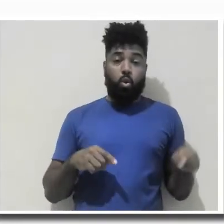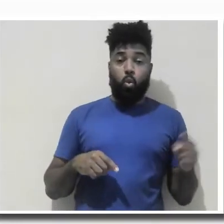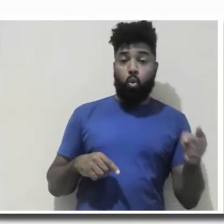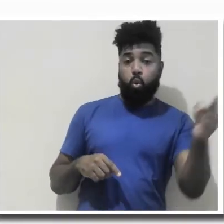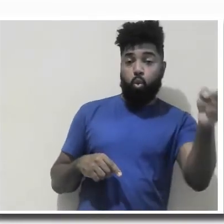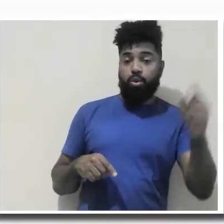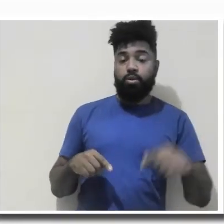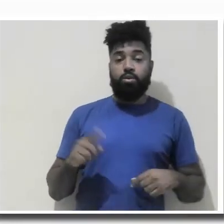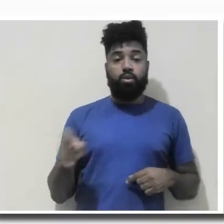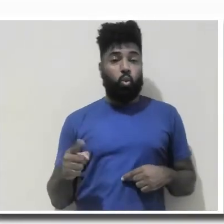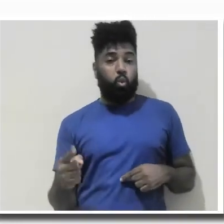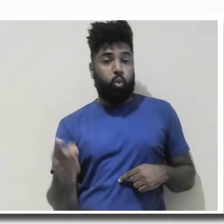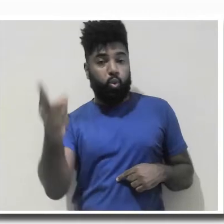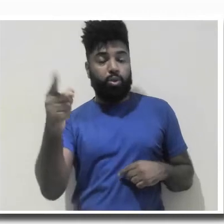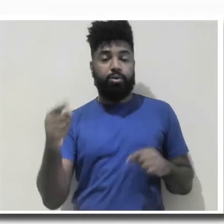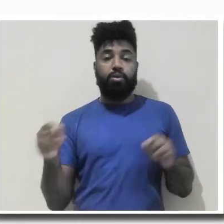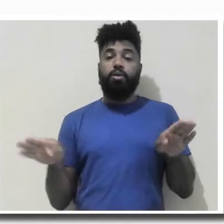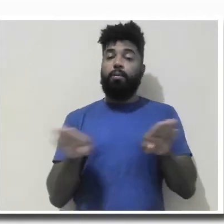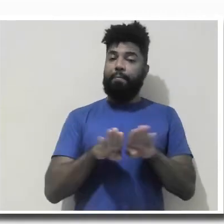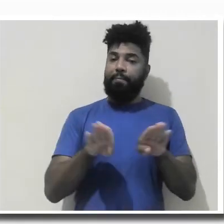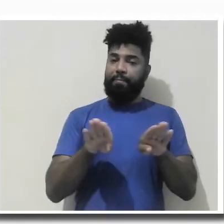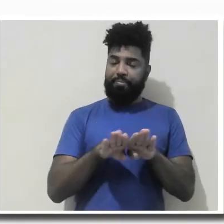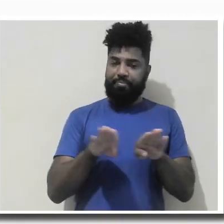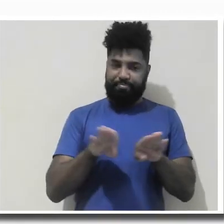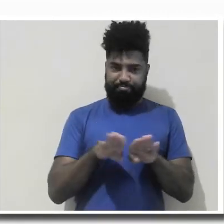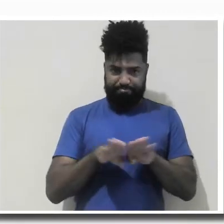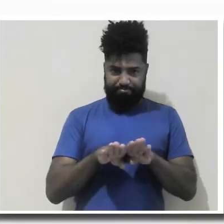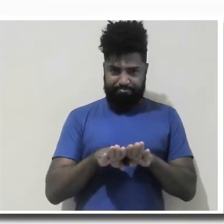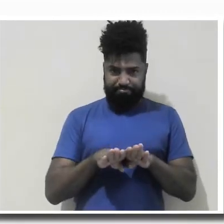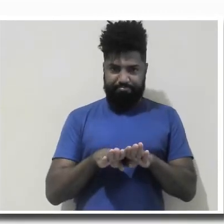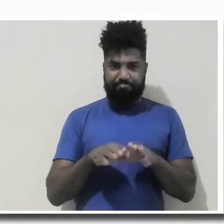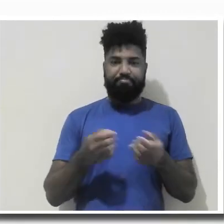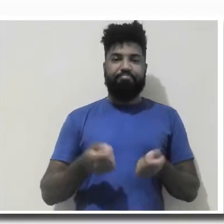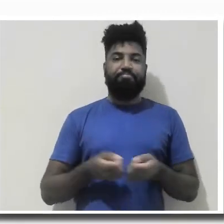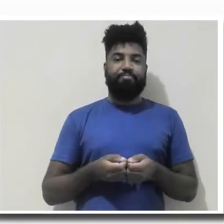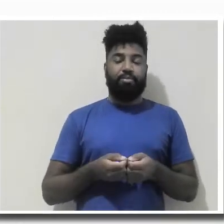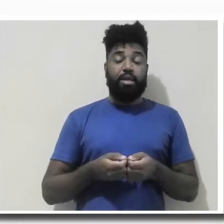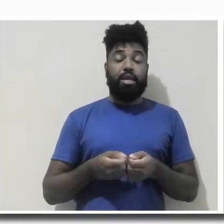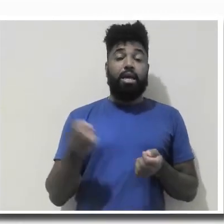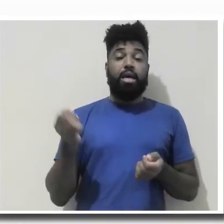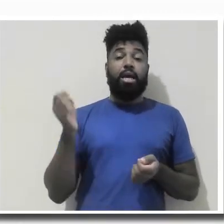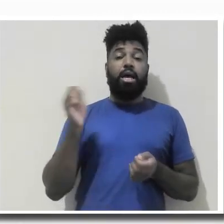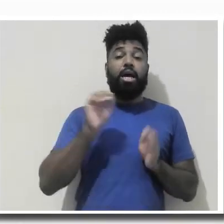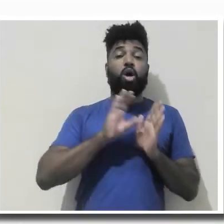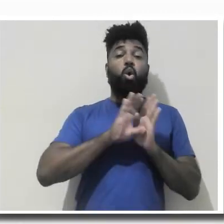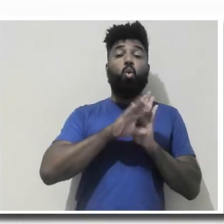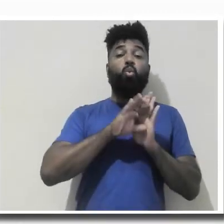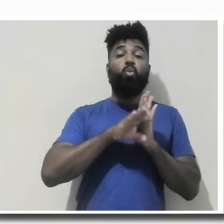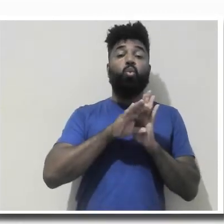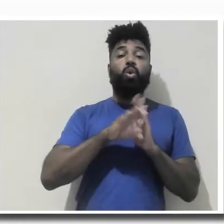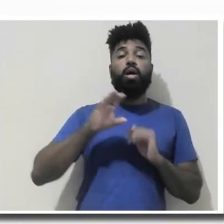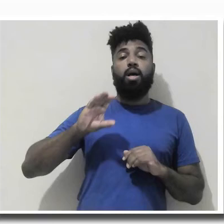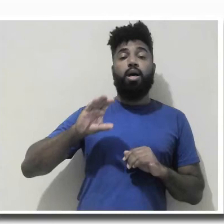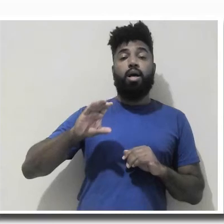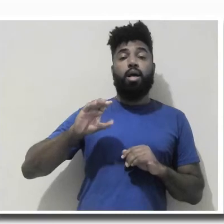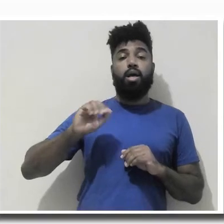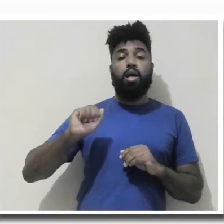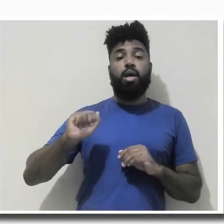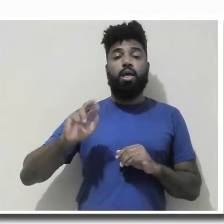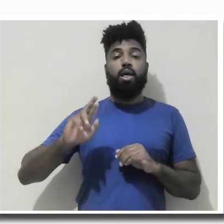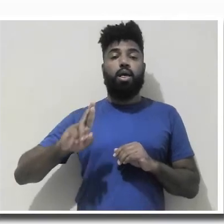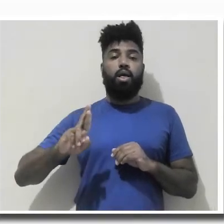Aprofundando um pouco mais na matemática, podemos tratar sobre um conceito chamado cardinalidade. Aí sim, podemos